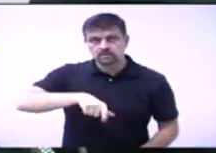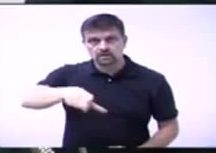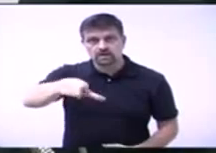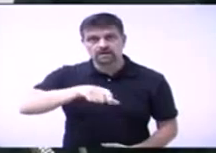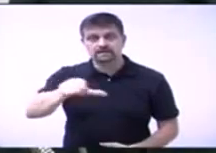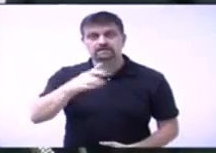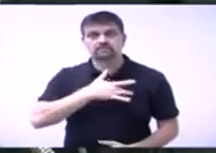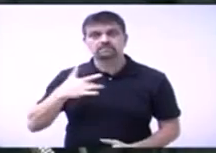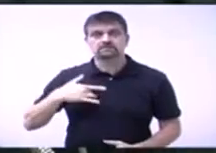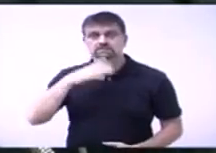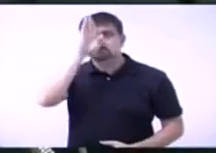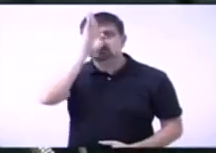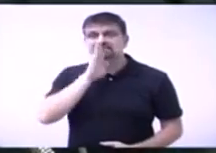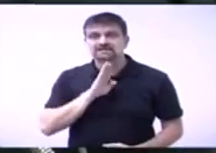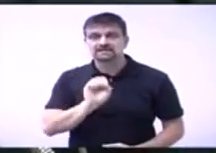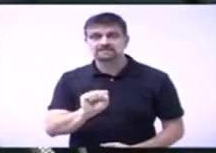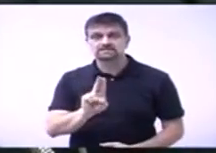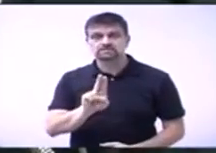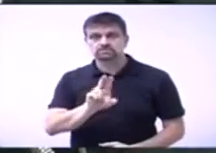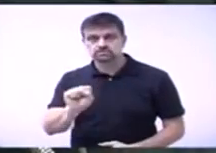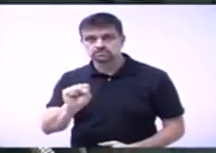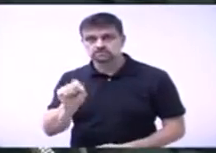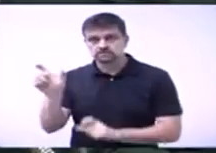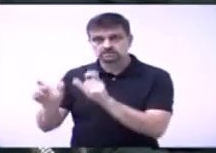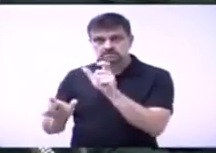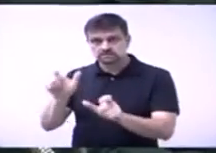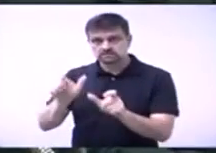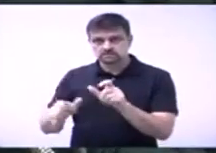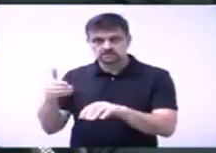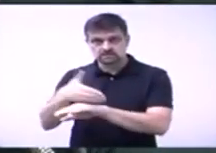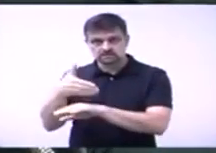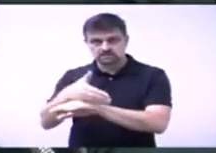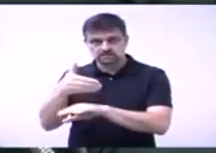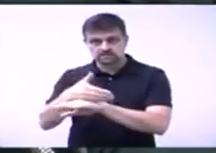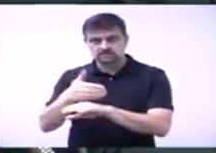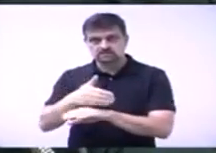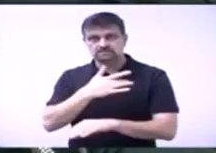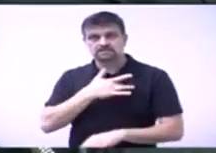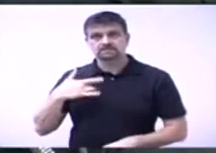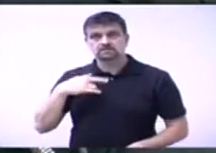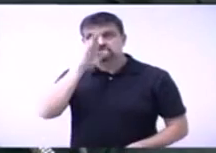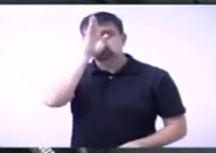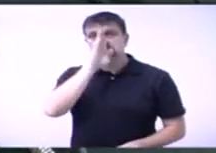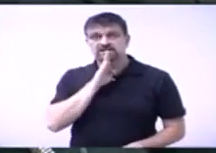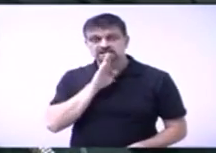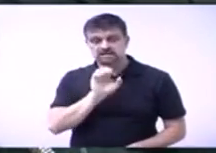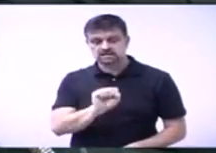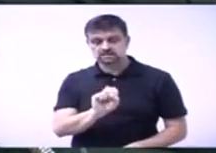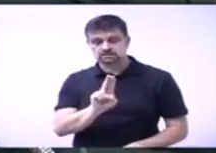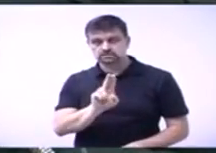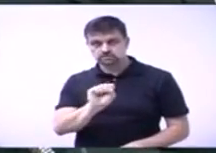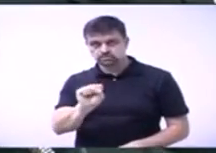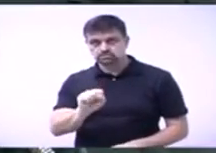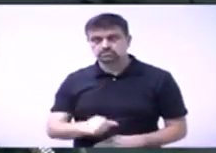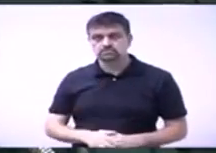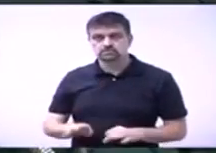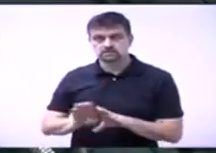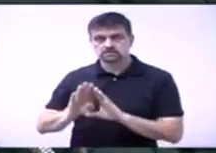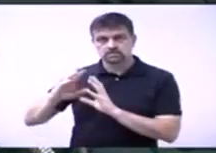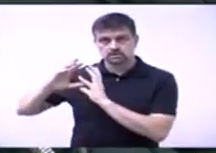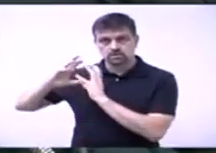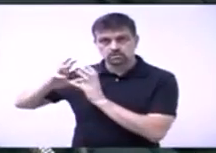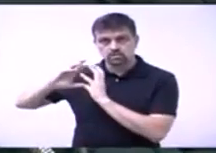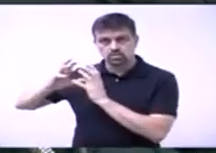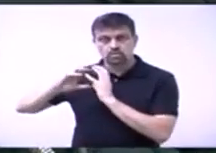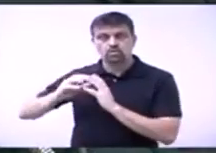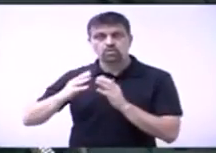aos munícipes que utilizam a rede municipal de saúde. 169, do vereador Zé Coco, sugere